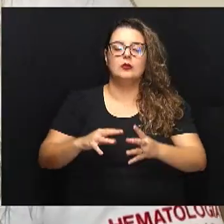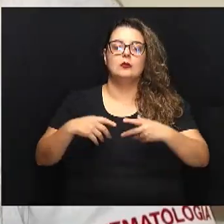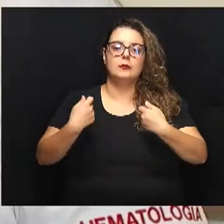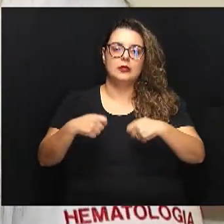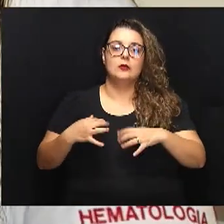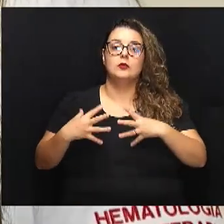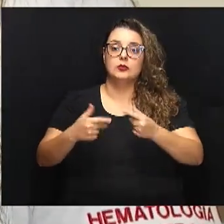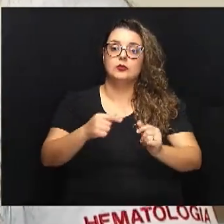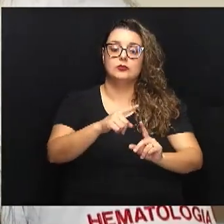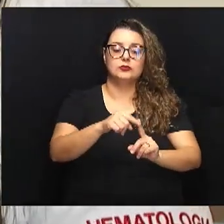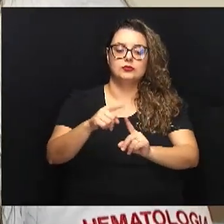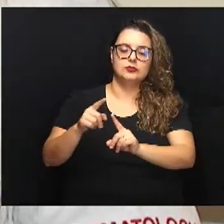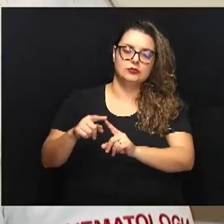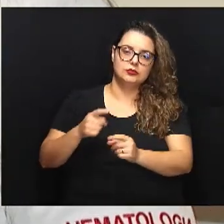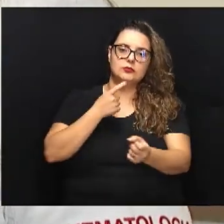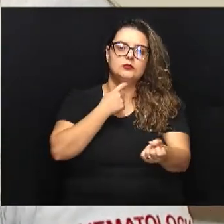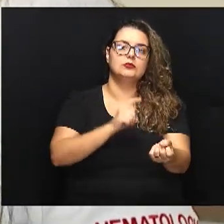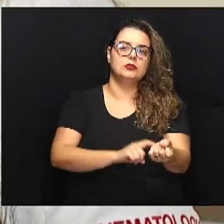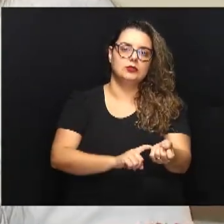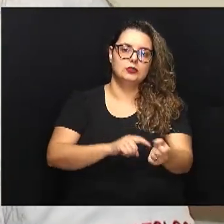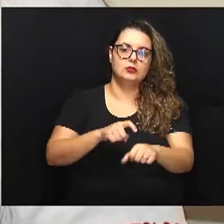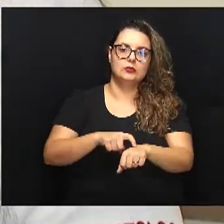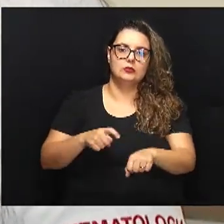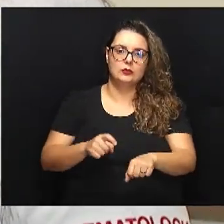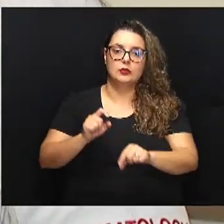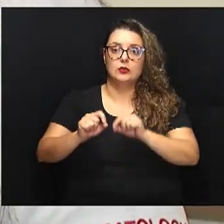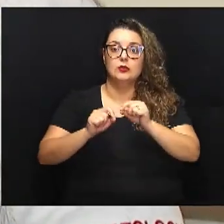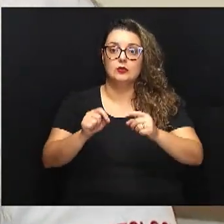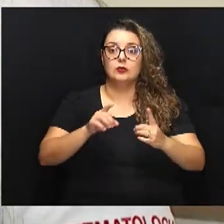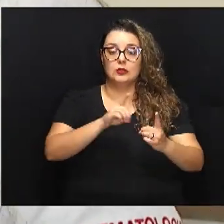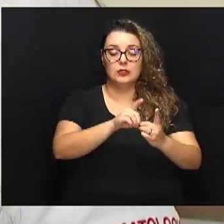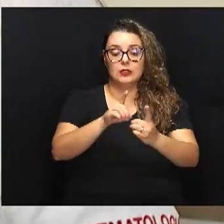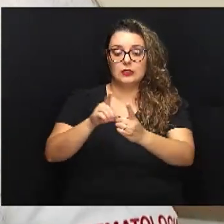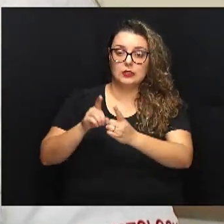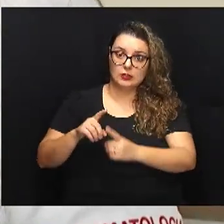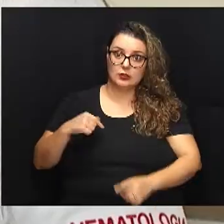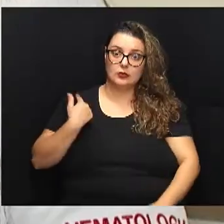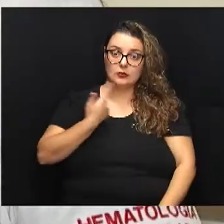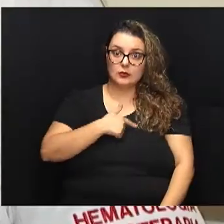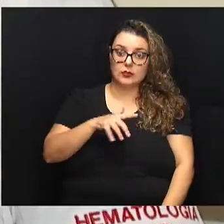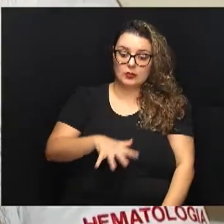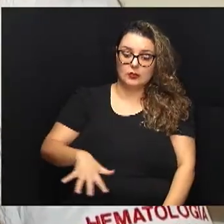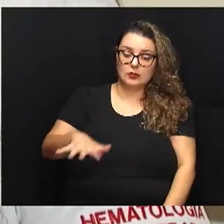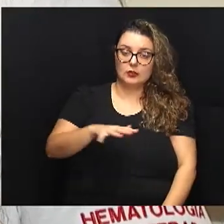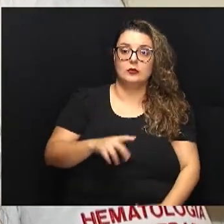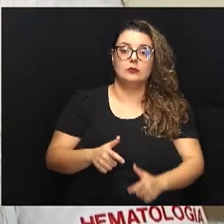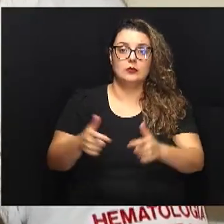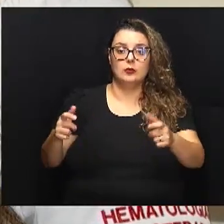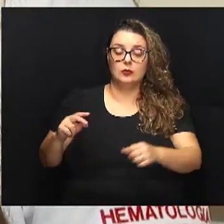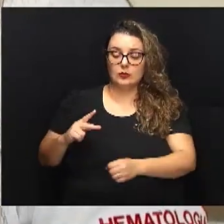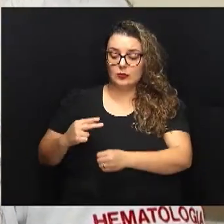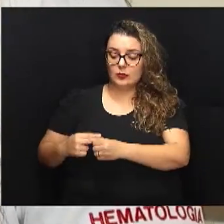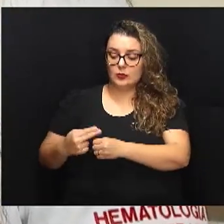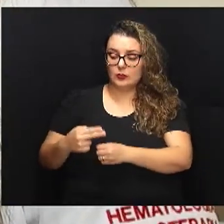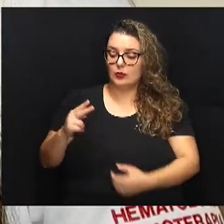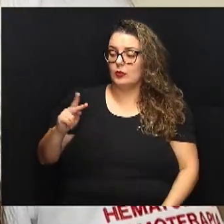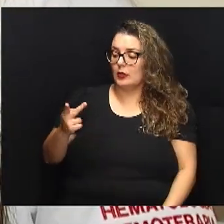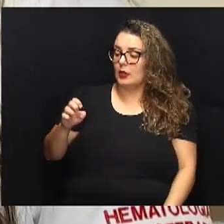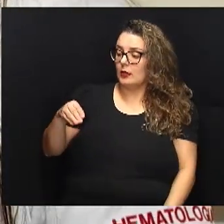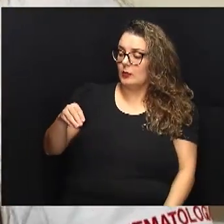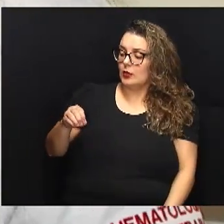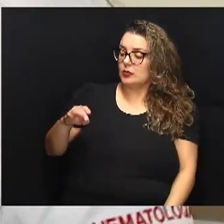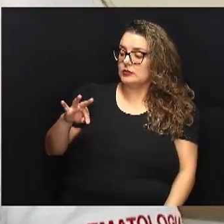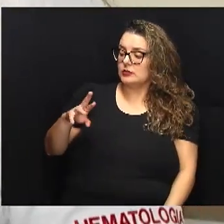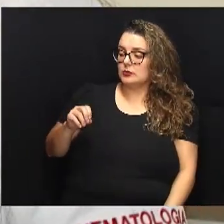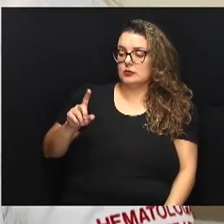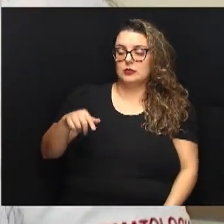tipos sanguíneos no momento, porque a gente atende uma região muito grande. O Hemocentro da Unicamp é responsável